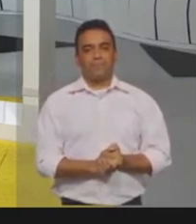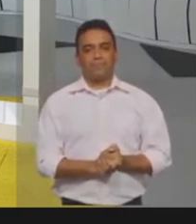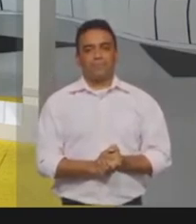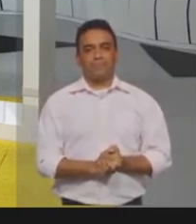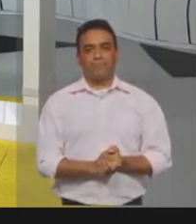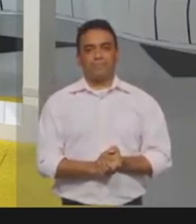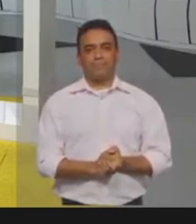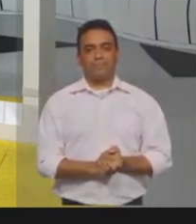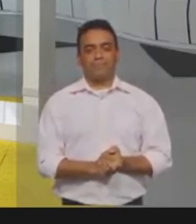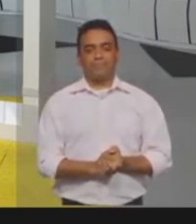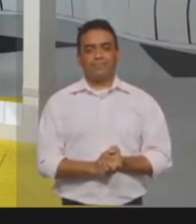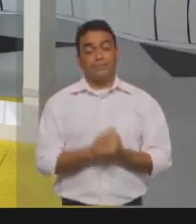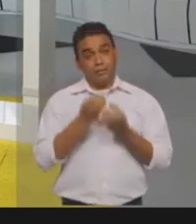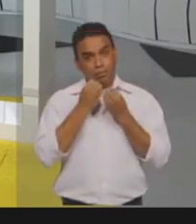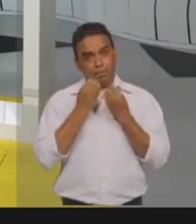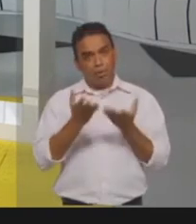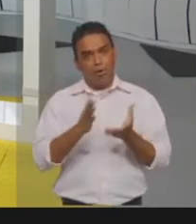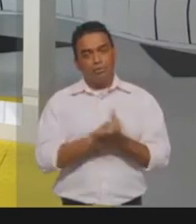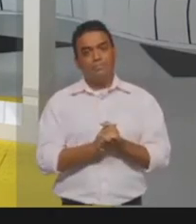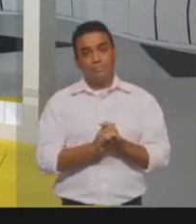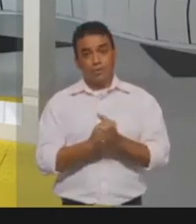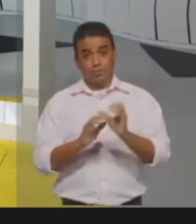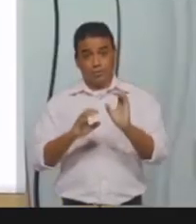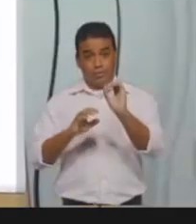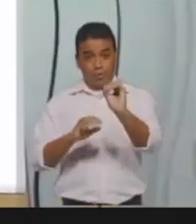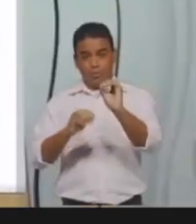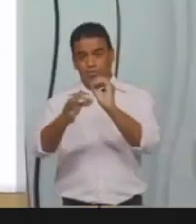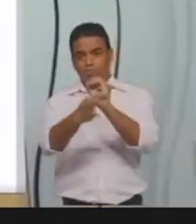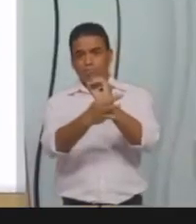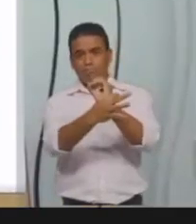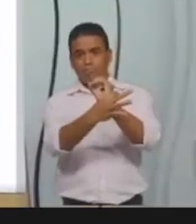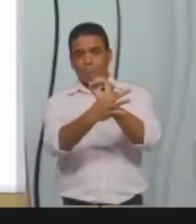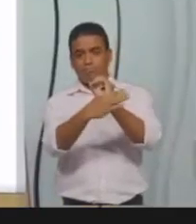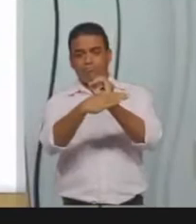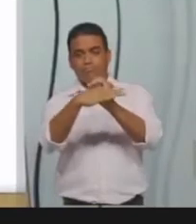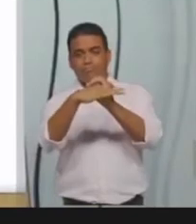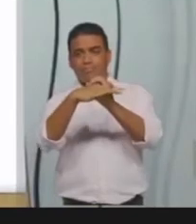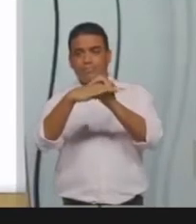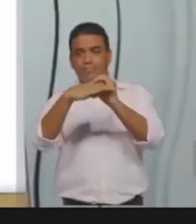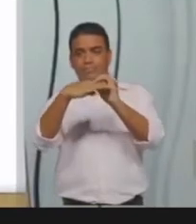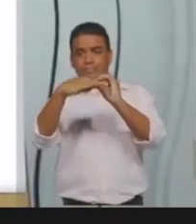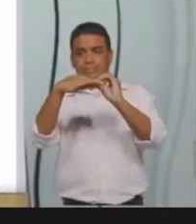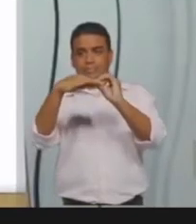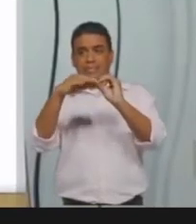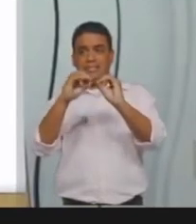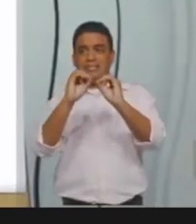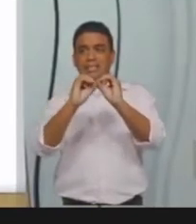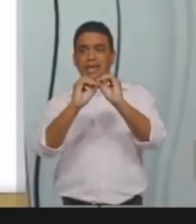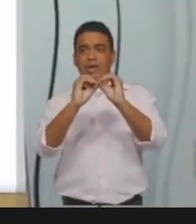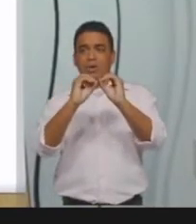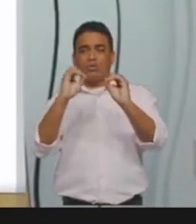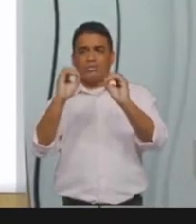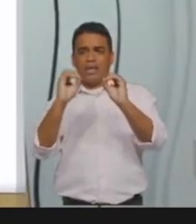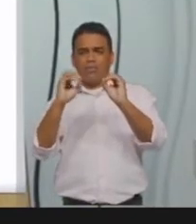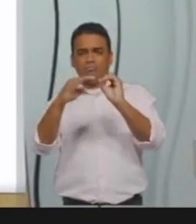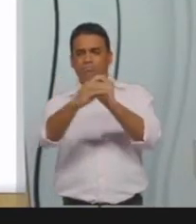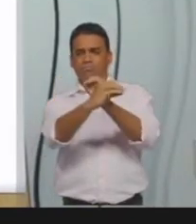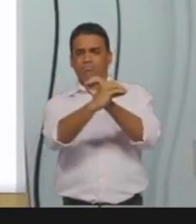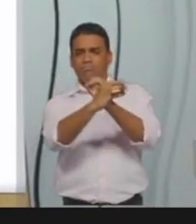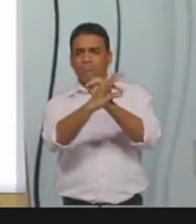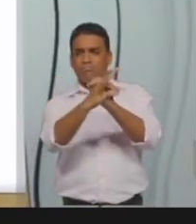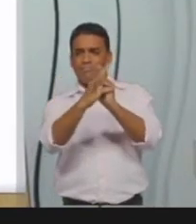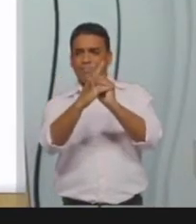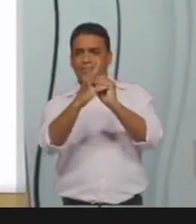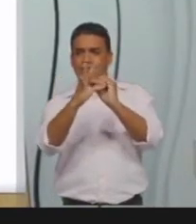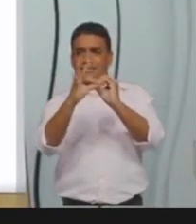Bom, aqui está a linha do Equador, 0 graus de latitude. Então essas linhas, e a